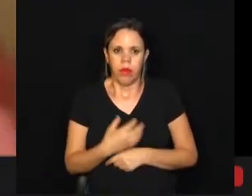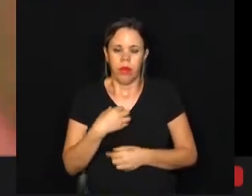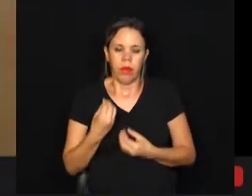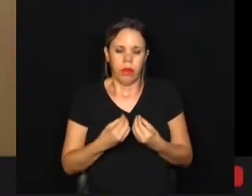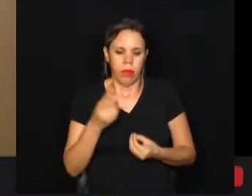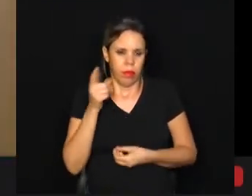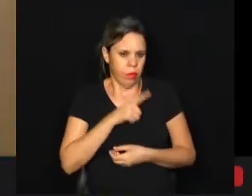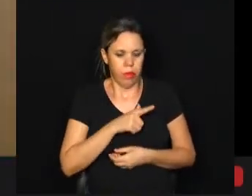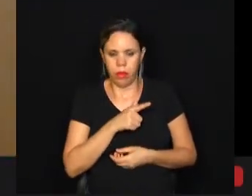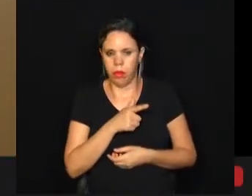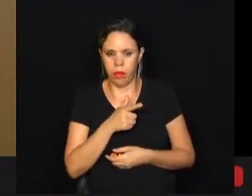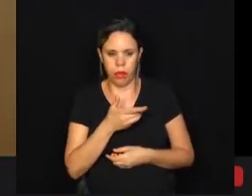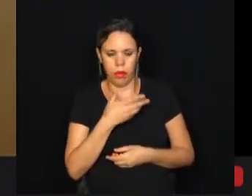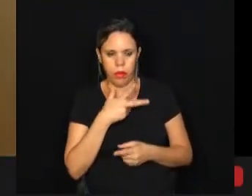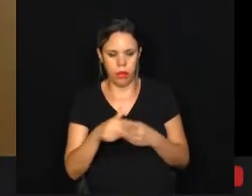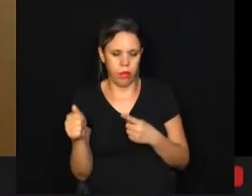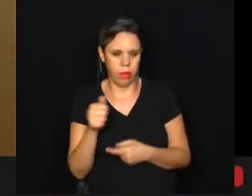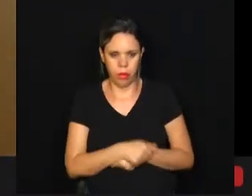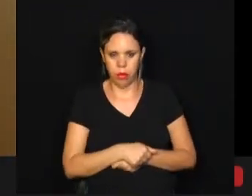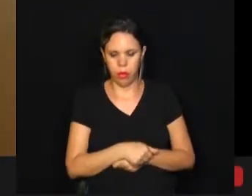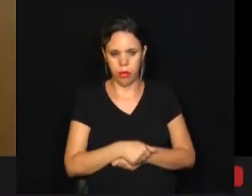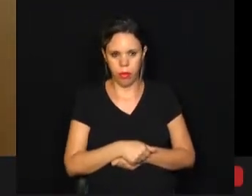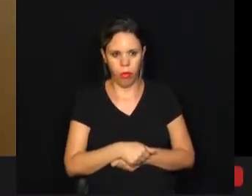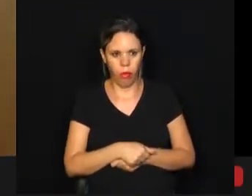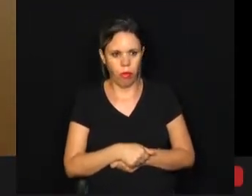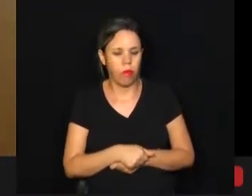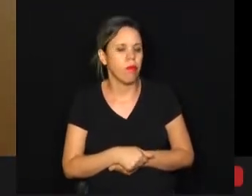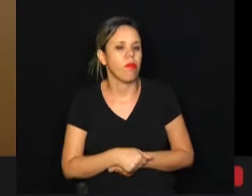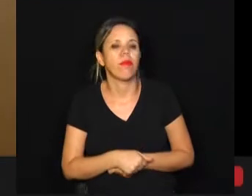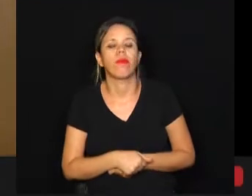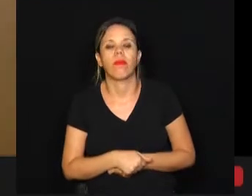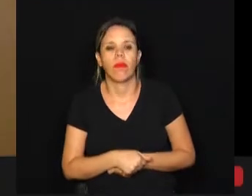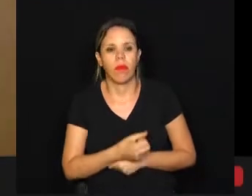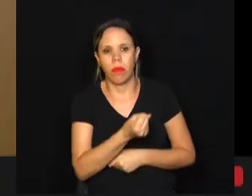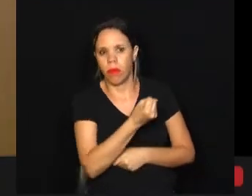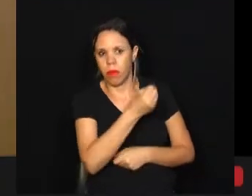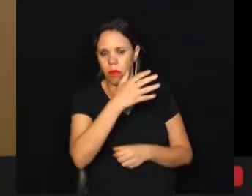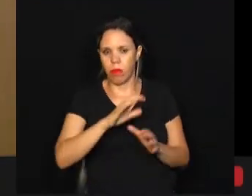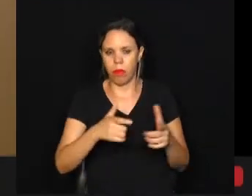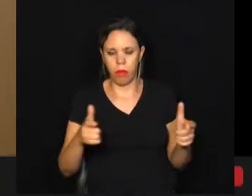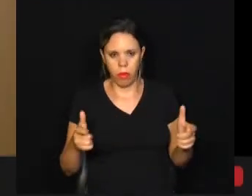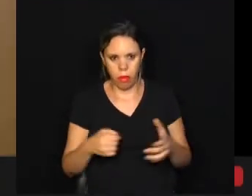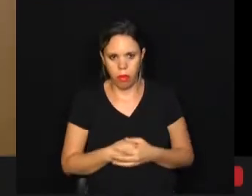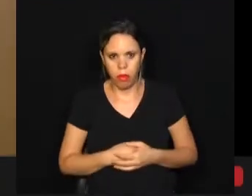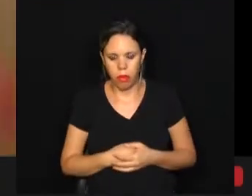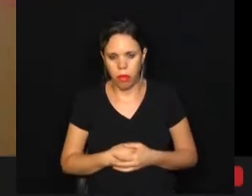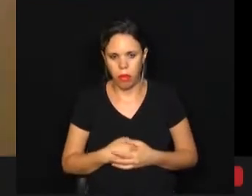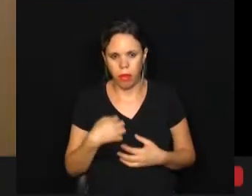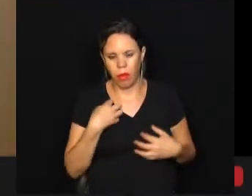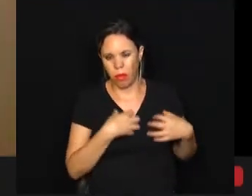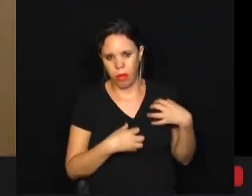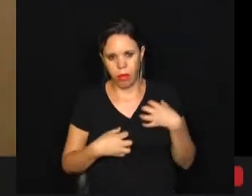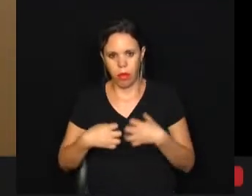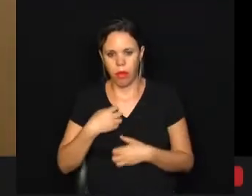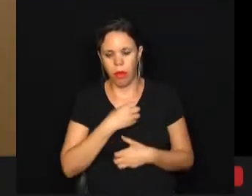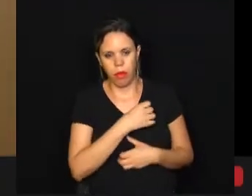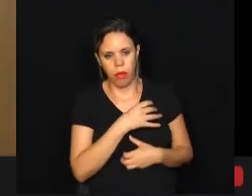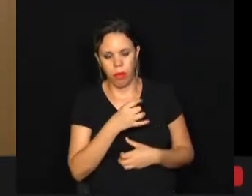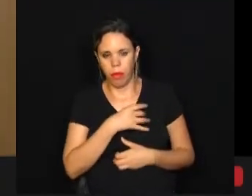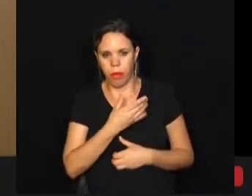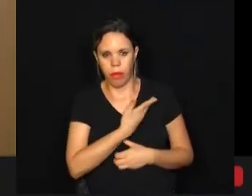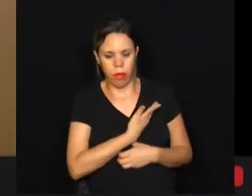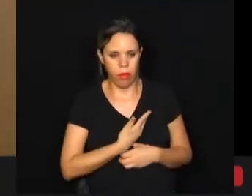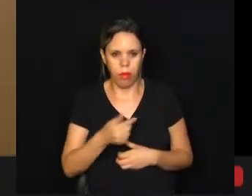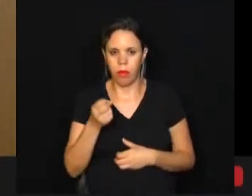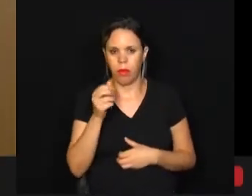conseguir contornar essa onda gigante que tem assolado o governo federal em relação